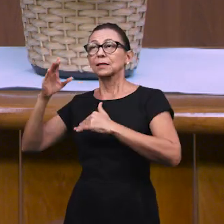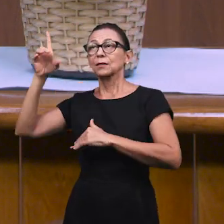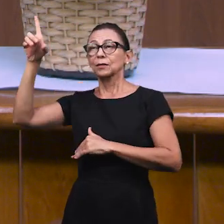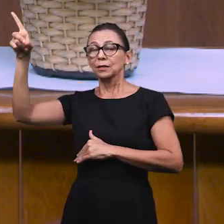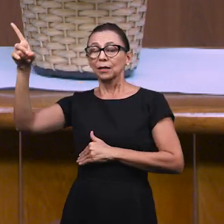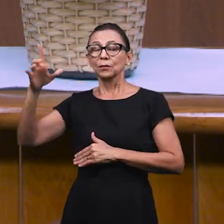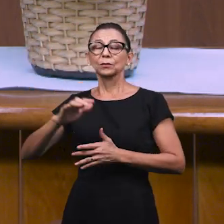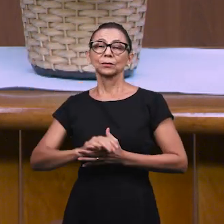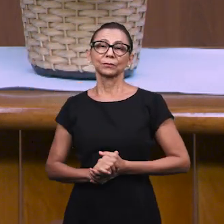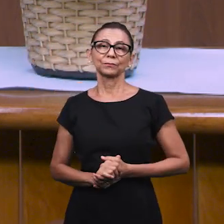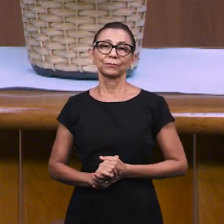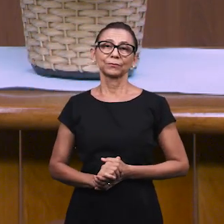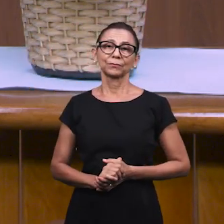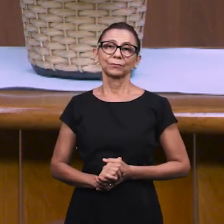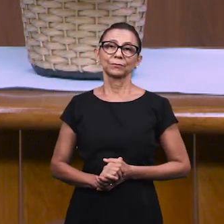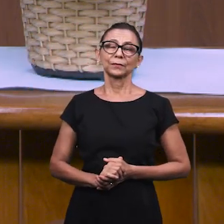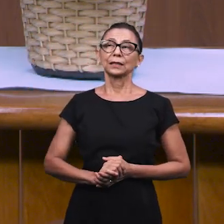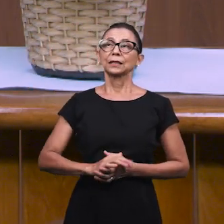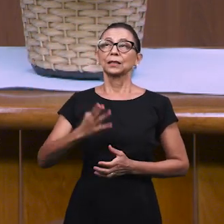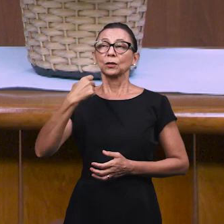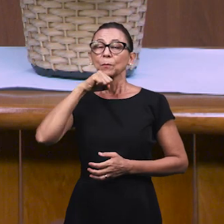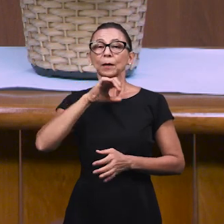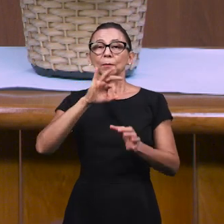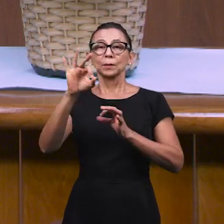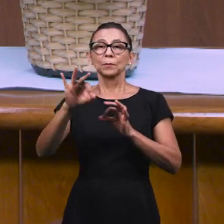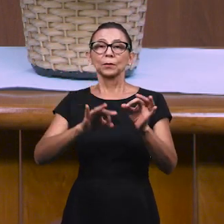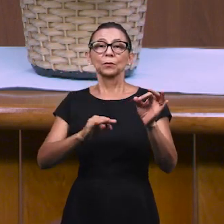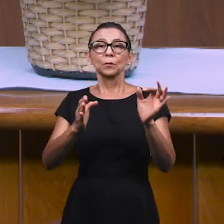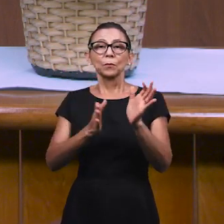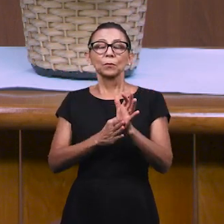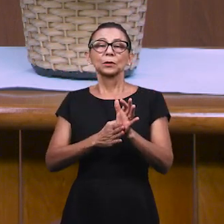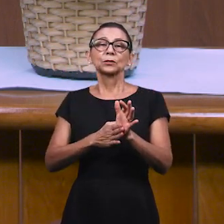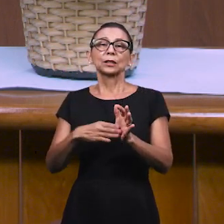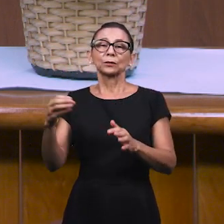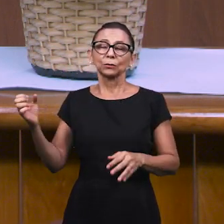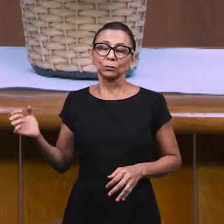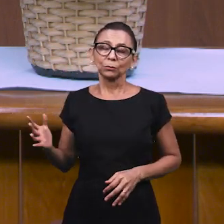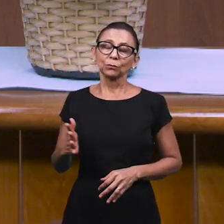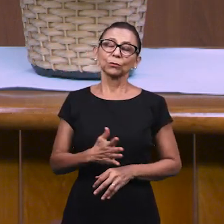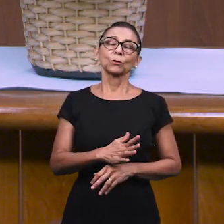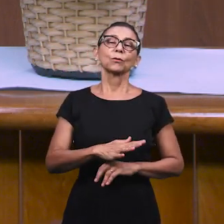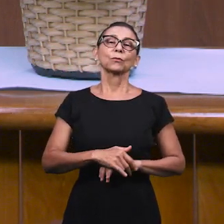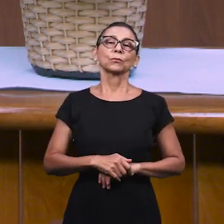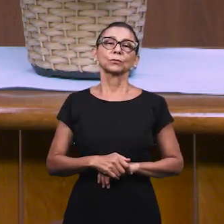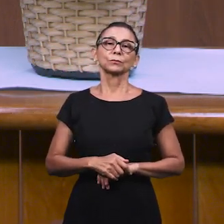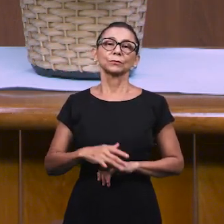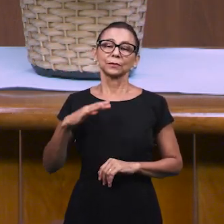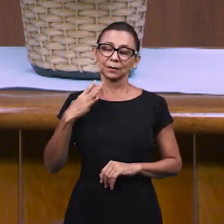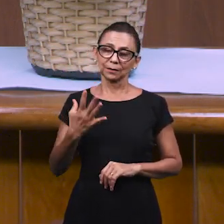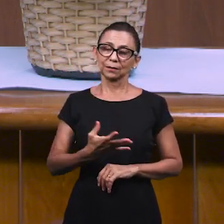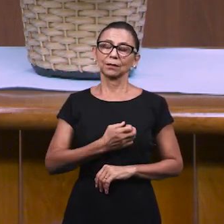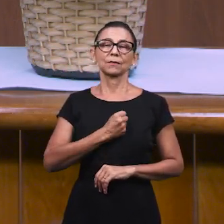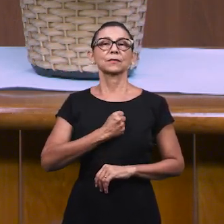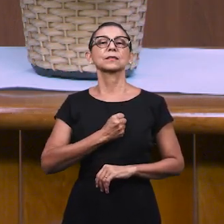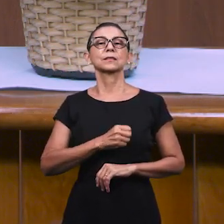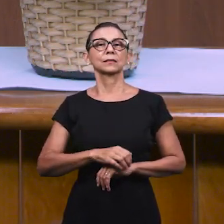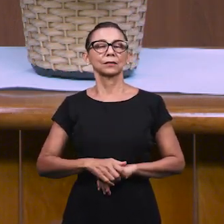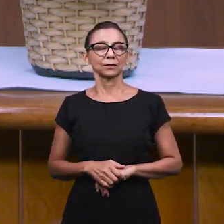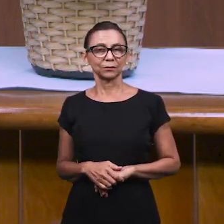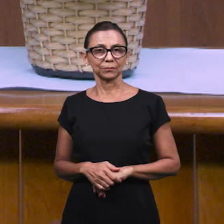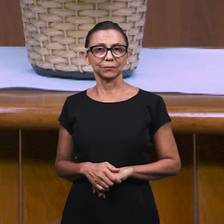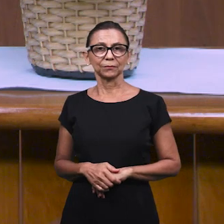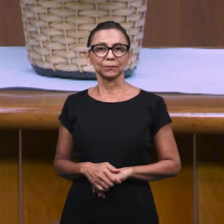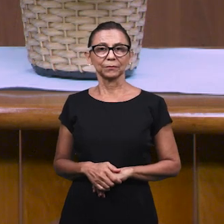caminho para retornar à casa do Pai. Então nós vemos agora aquilo que Deus operou na igreja. Nós vemos Paulo.